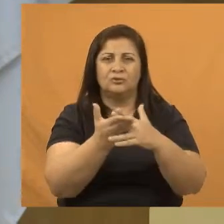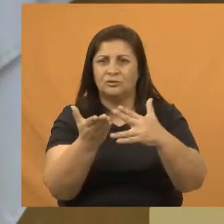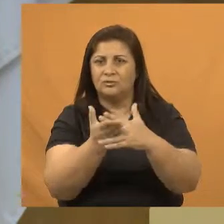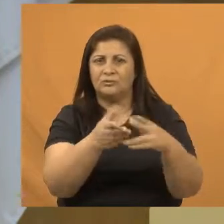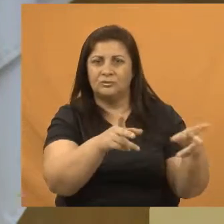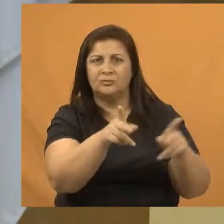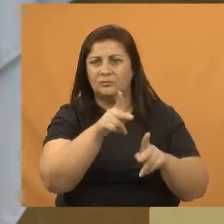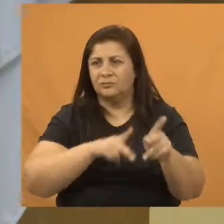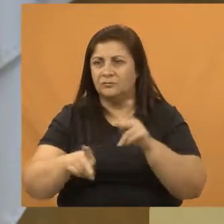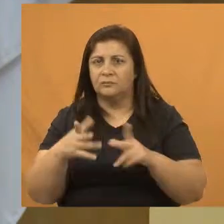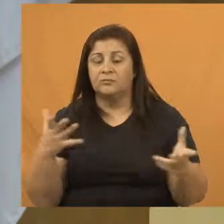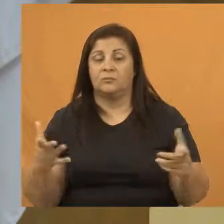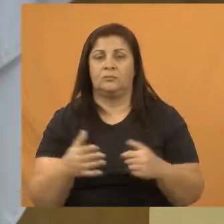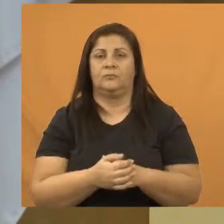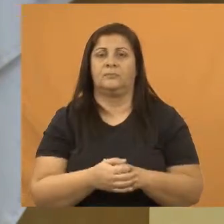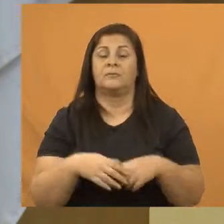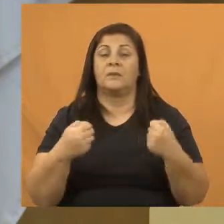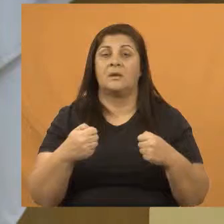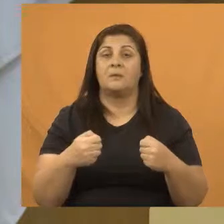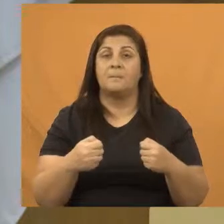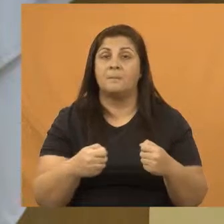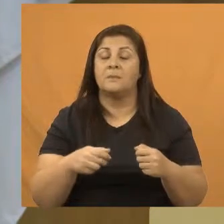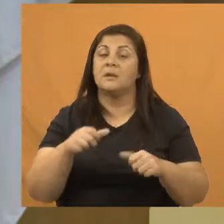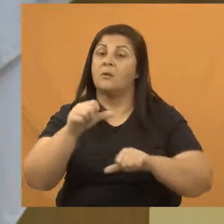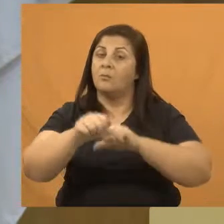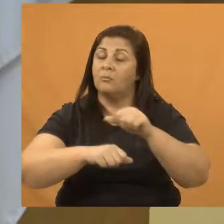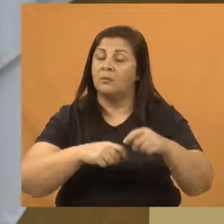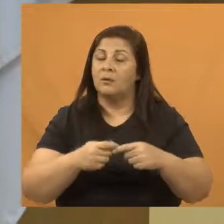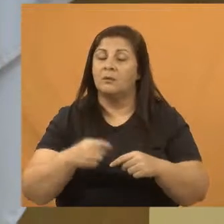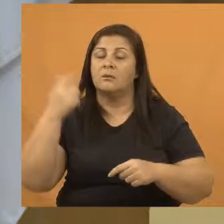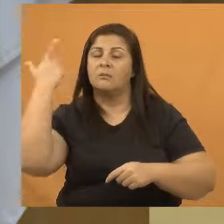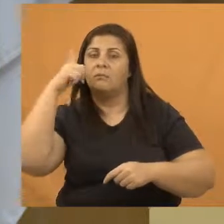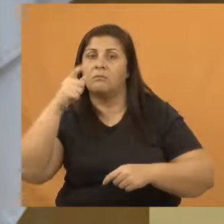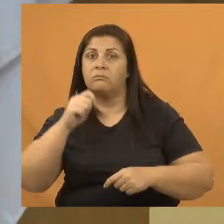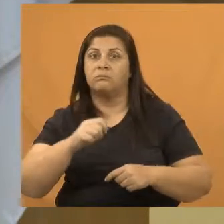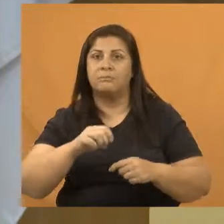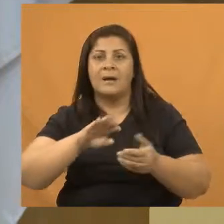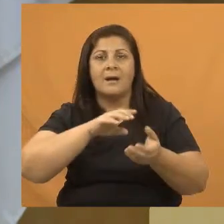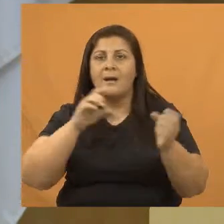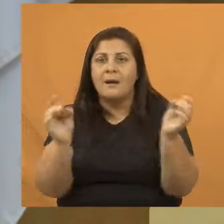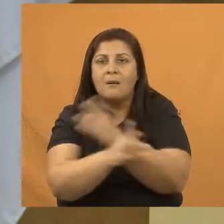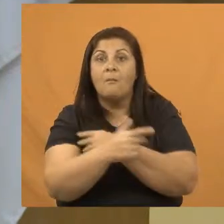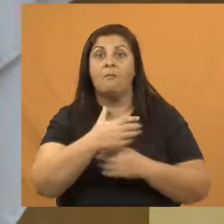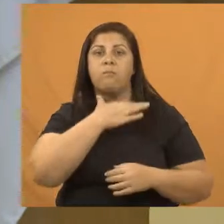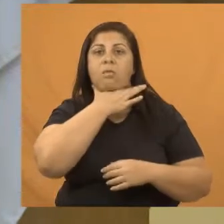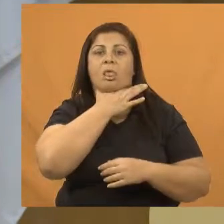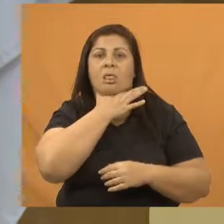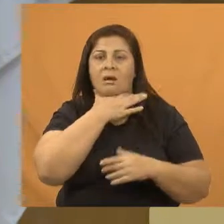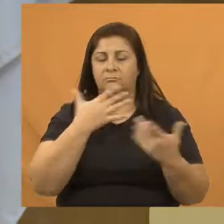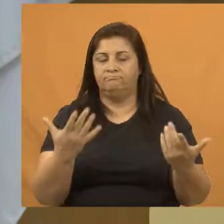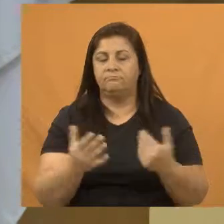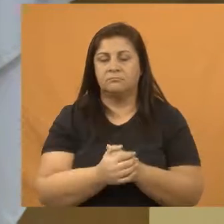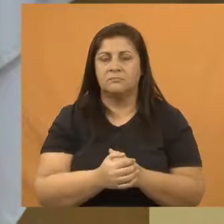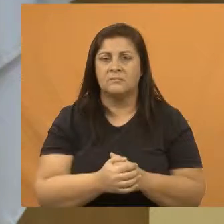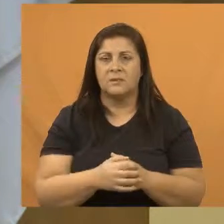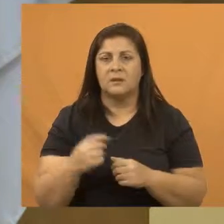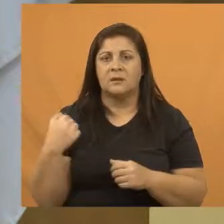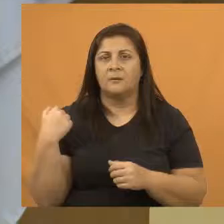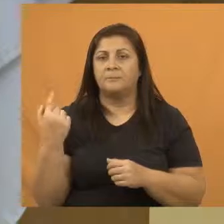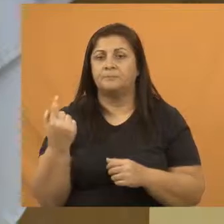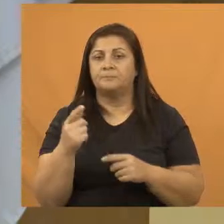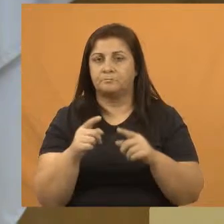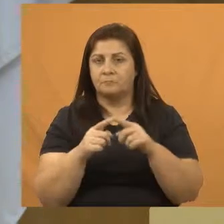poder tirar o Brasil da crise, para poder garantir uma aposentadoria no futuro. E nós sabemos disso, que é uma